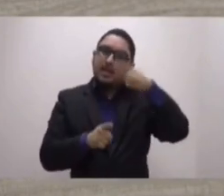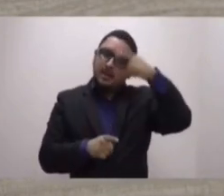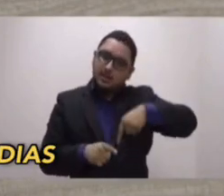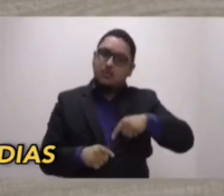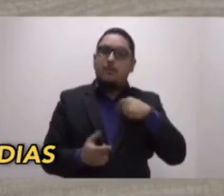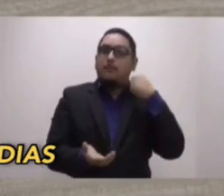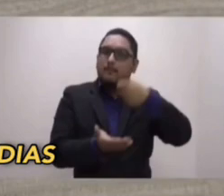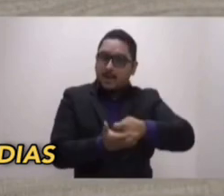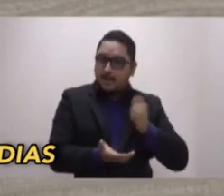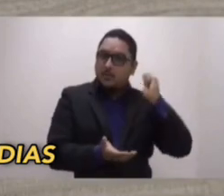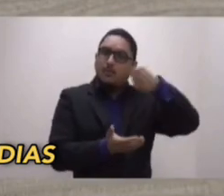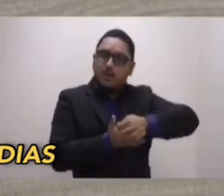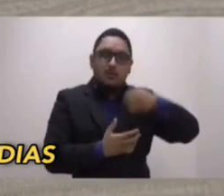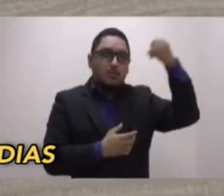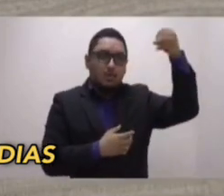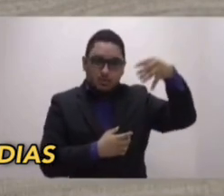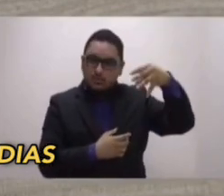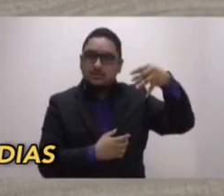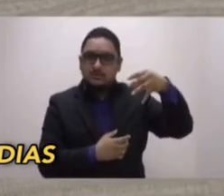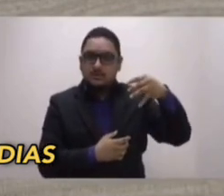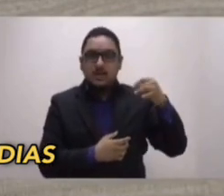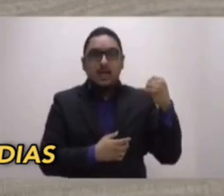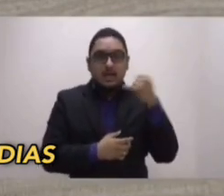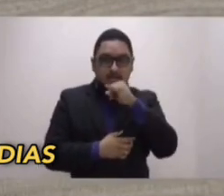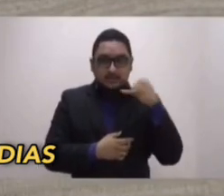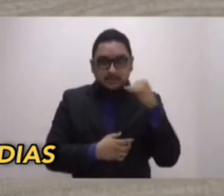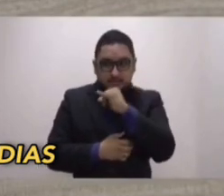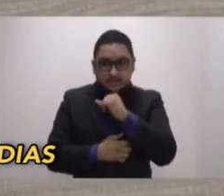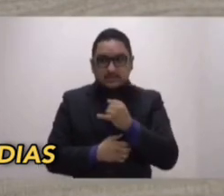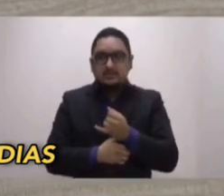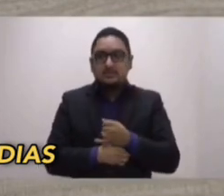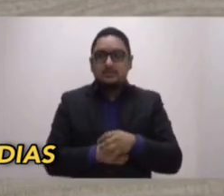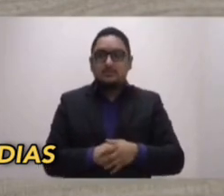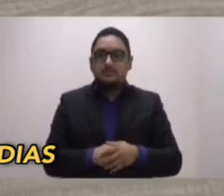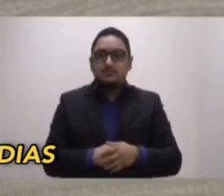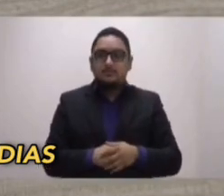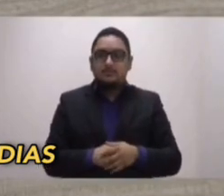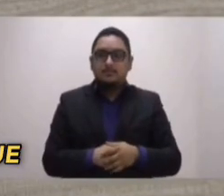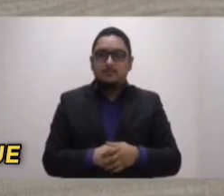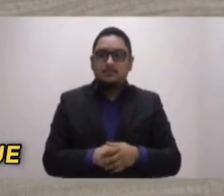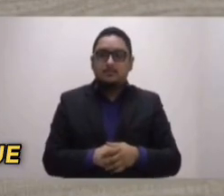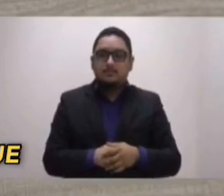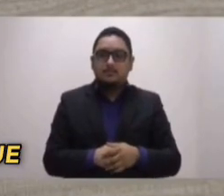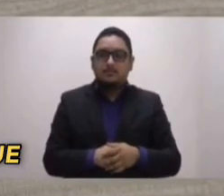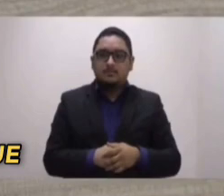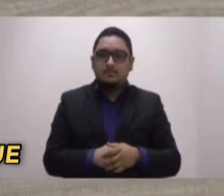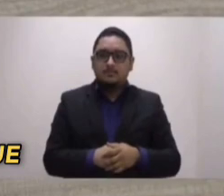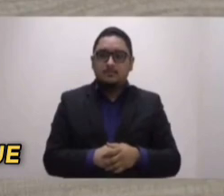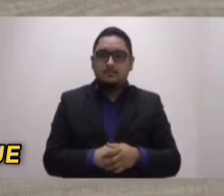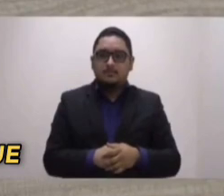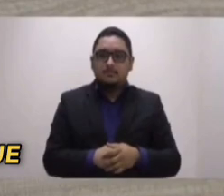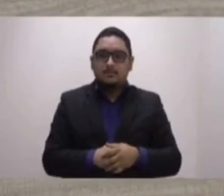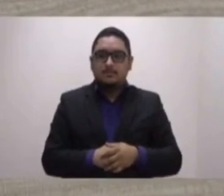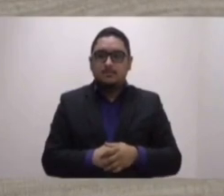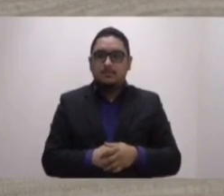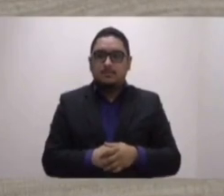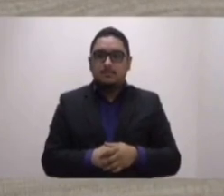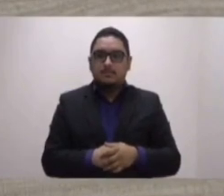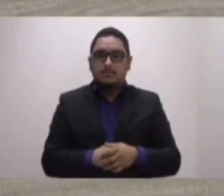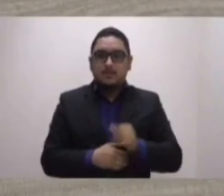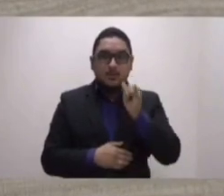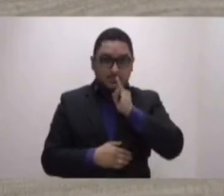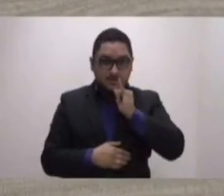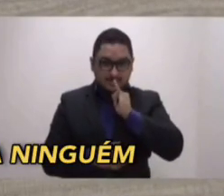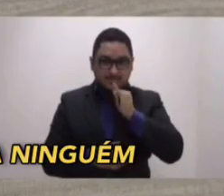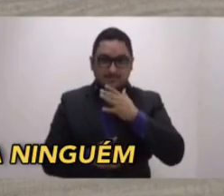consumidora que a minha energia venceu não está com 15 dias e eles mandaram uma cobrança dizendo que ontem